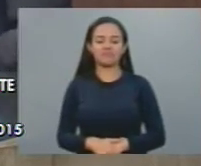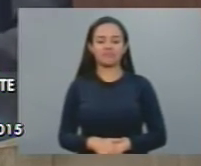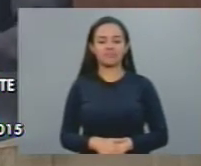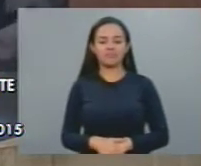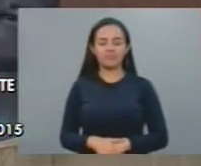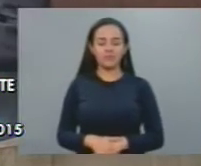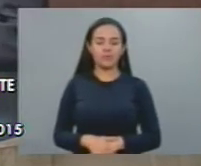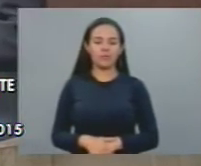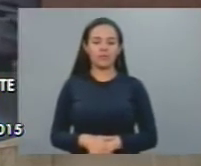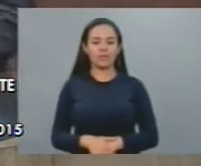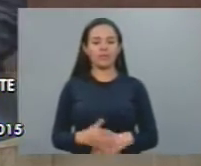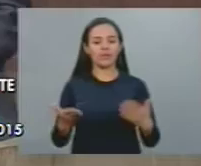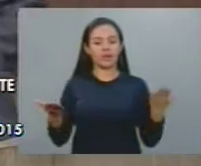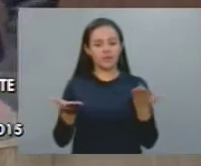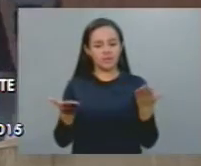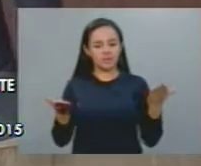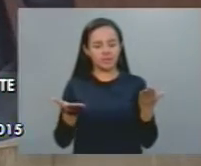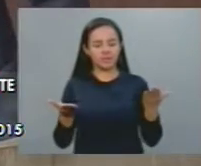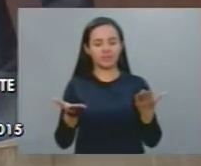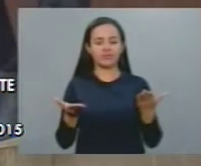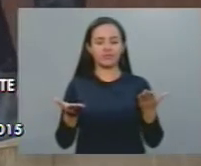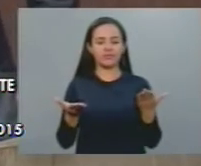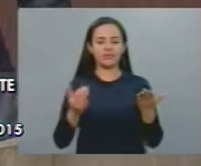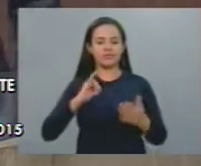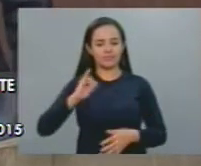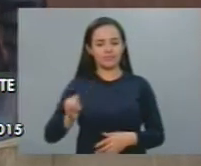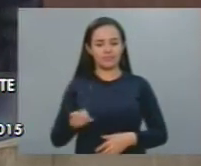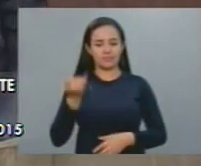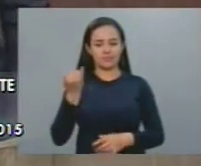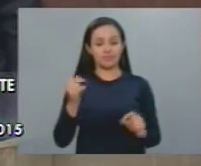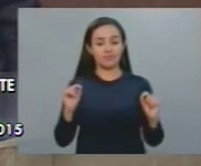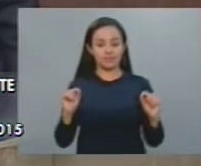E não quero aqui utilizar, obviamente, um